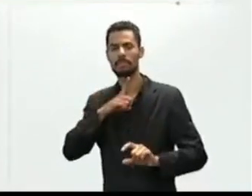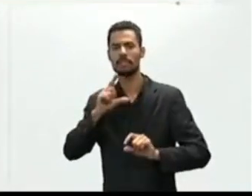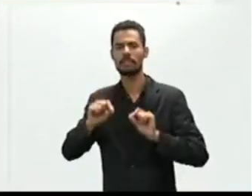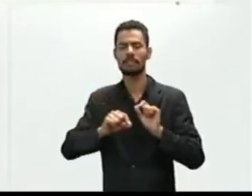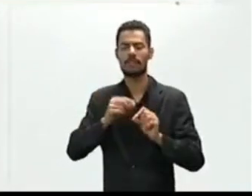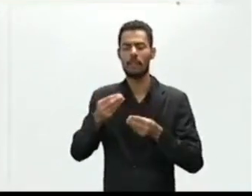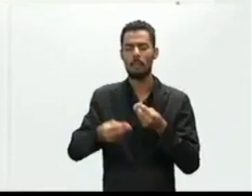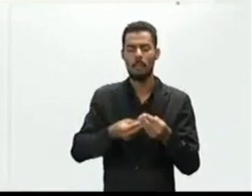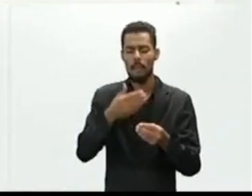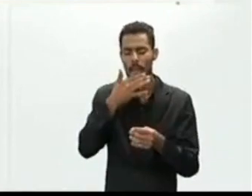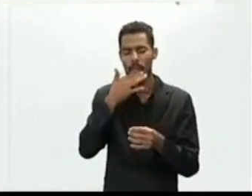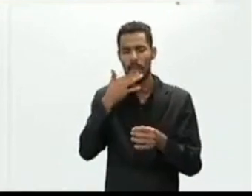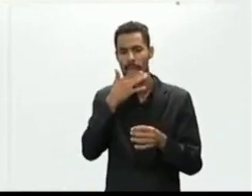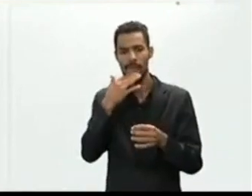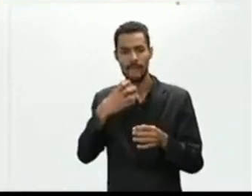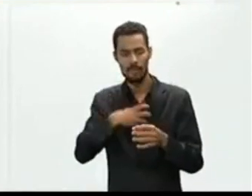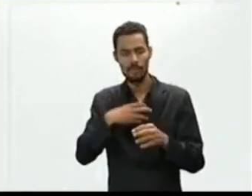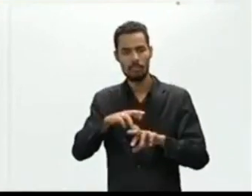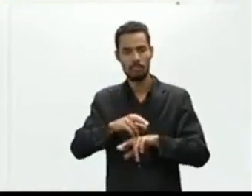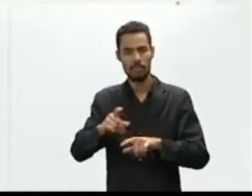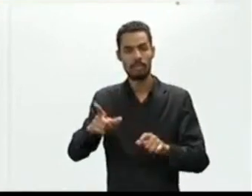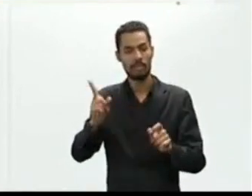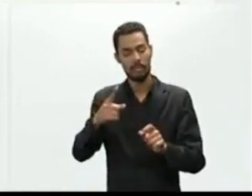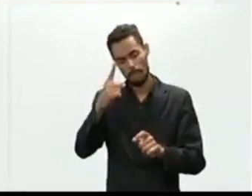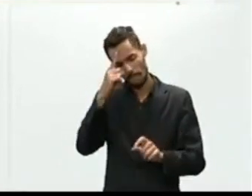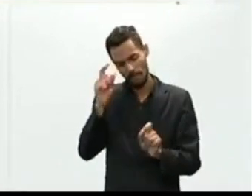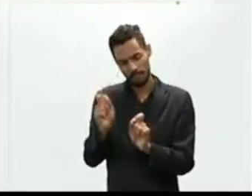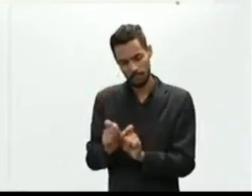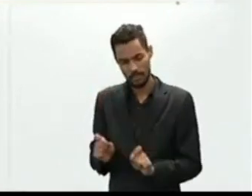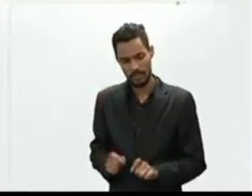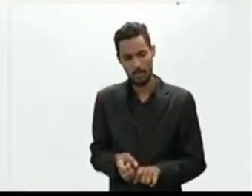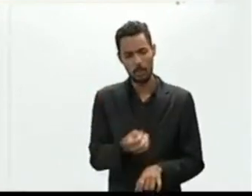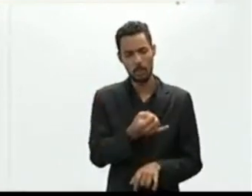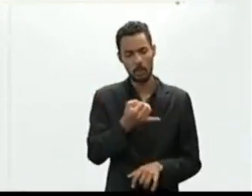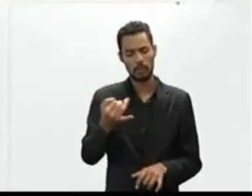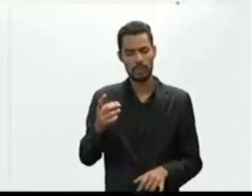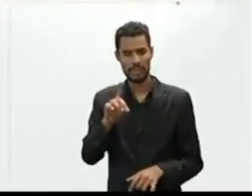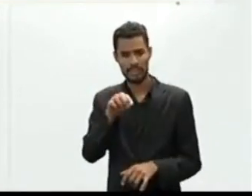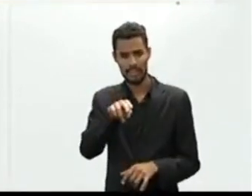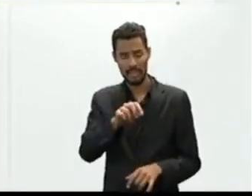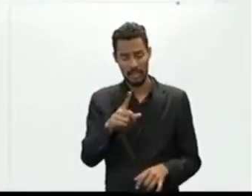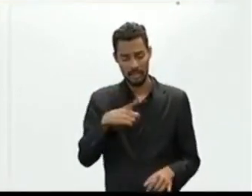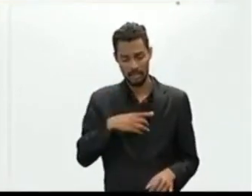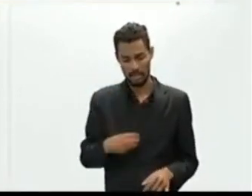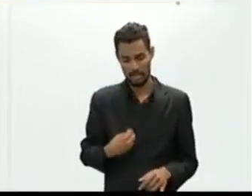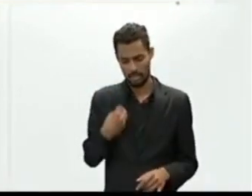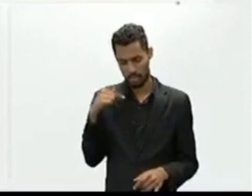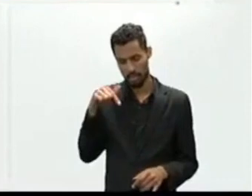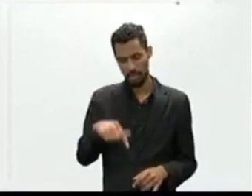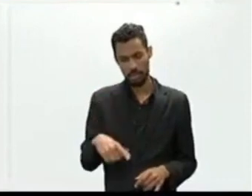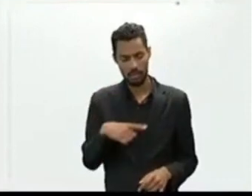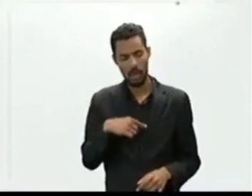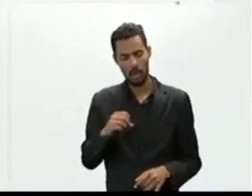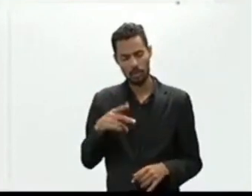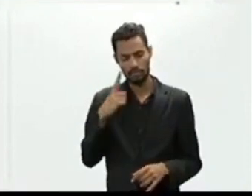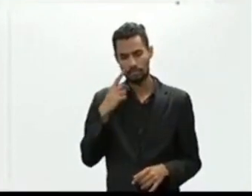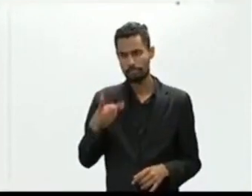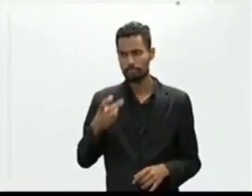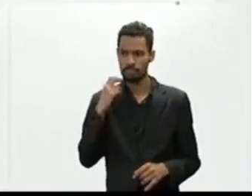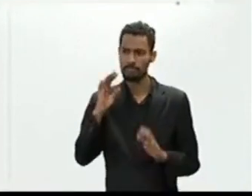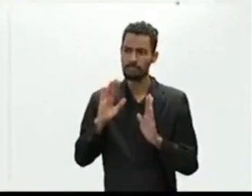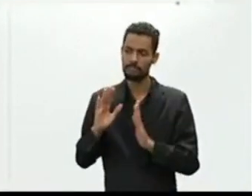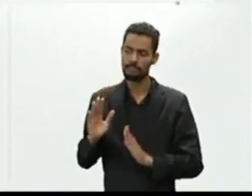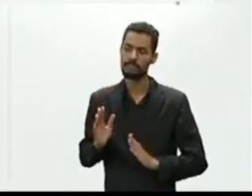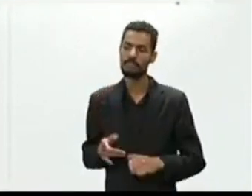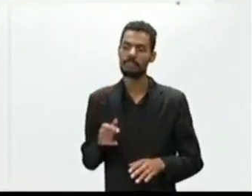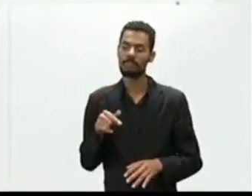gel, fazendo de várias formas, eu consigo ver se ele está produzindo em quantidade esse DNA, é porque ele está lá. Então, ok, eu identifiquei que